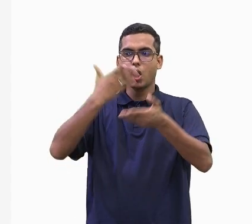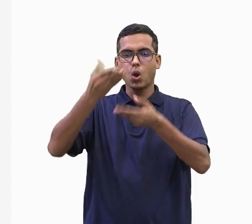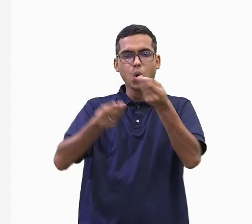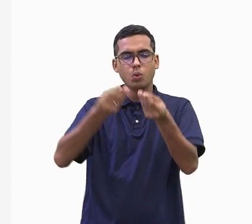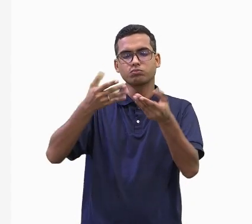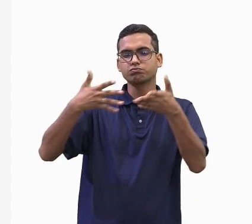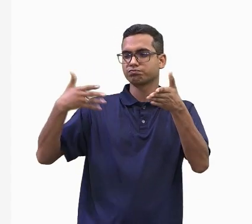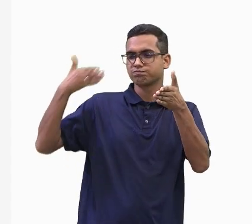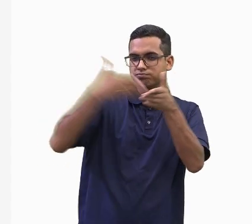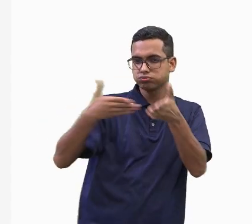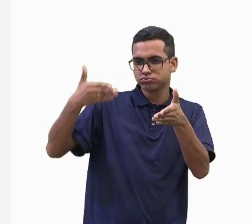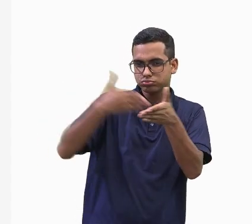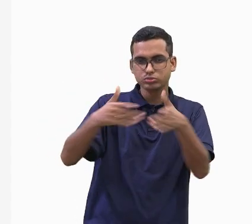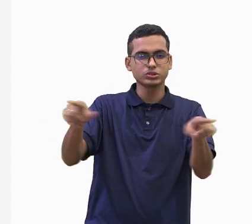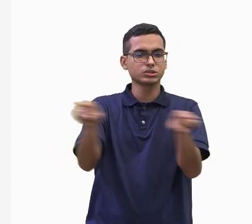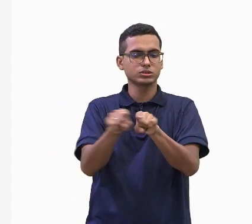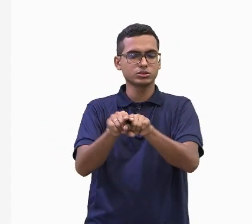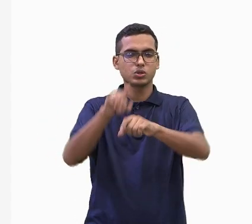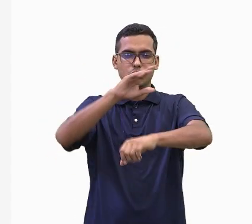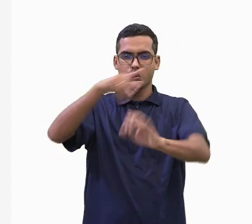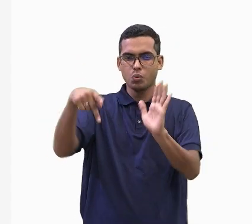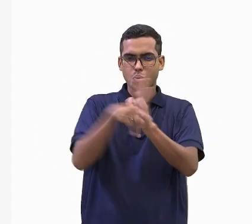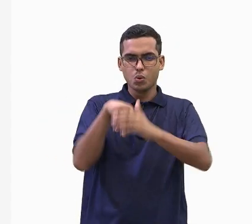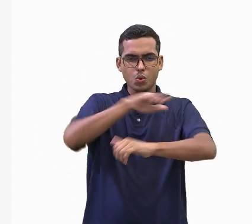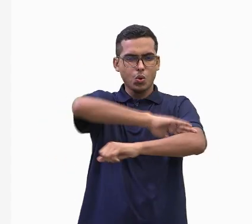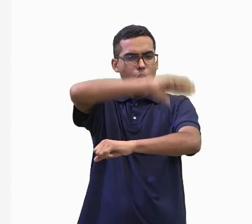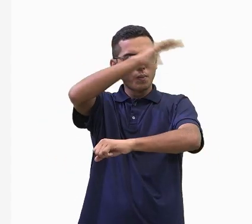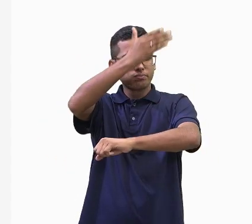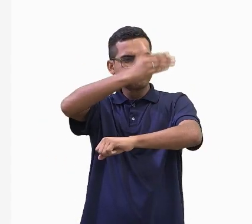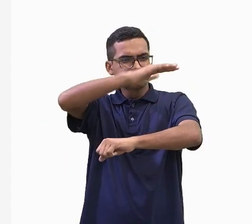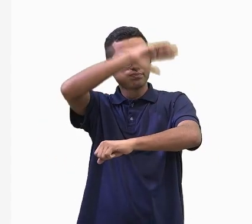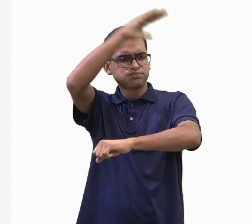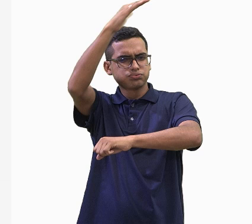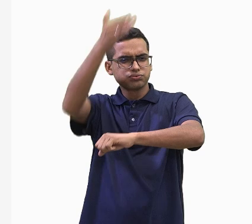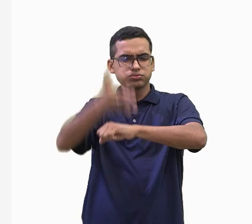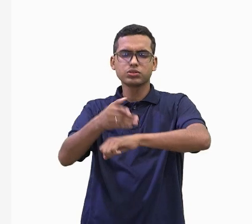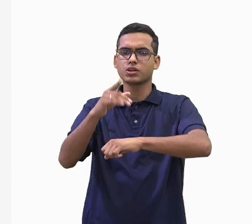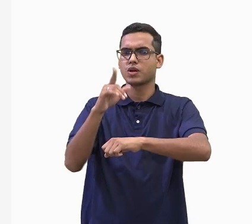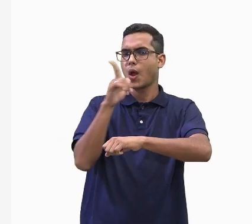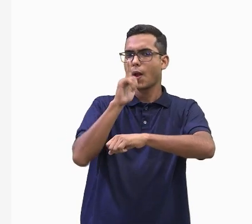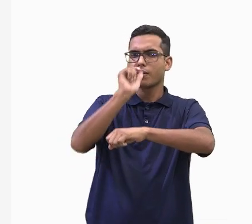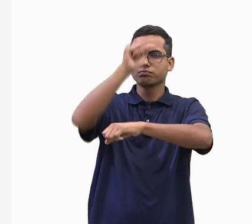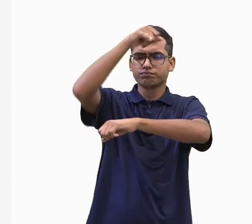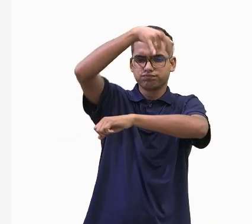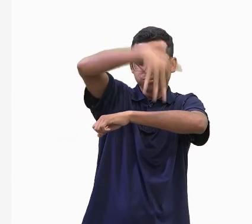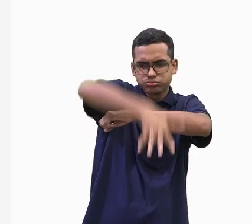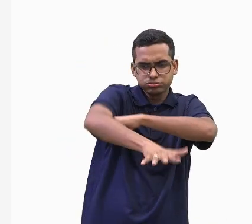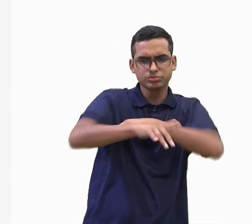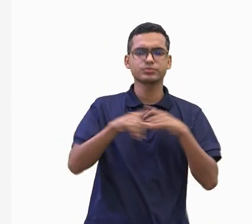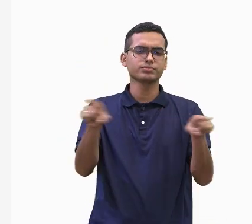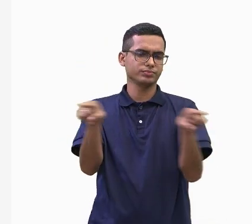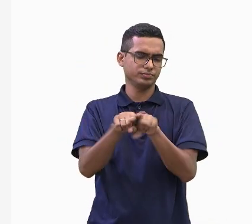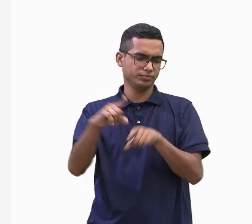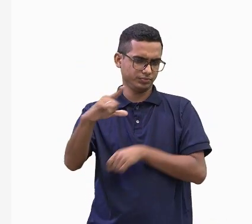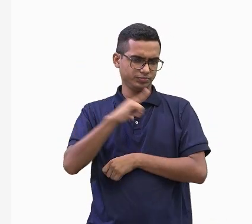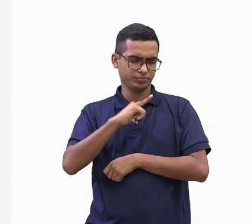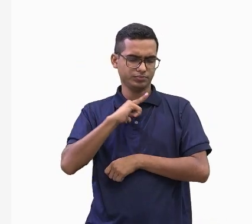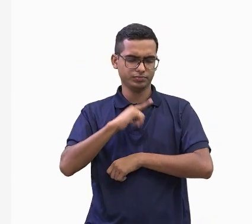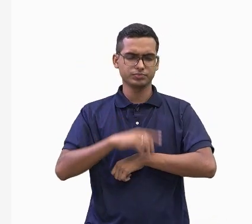Nós verificamos que na Cordilheira dos Andes diversas nascentes lá ocorrem e que